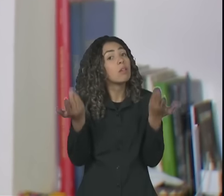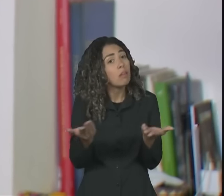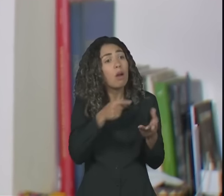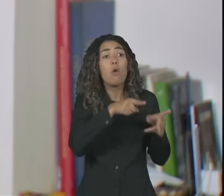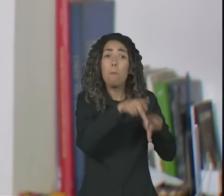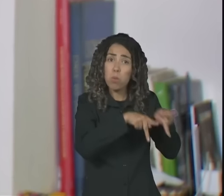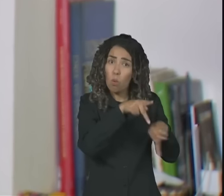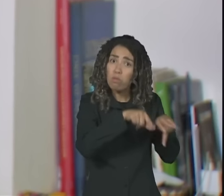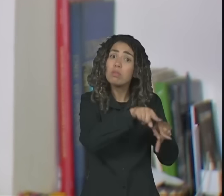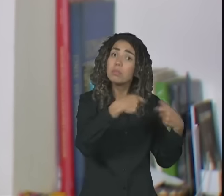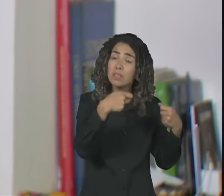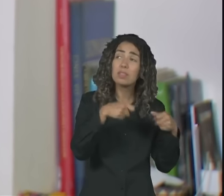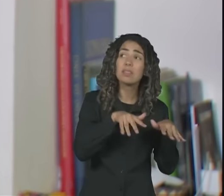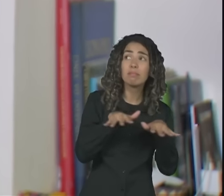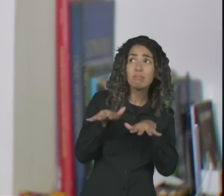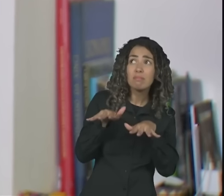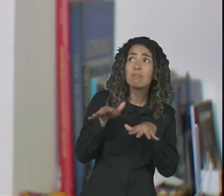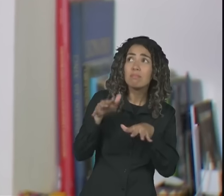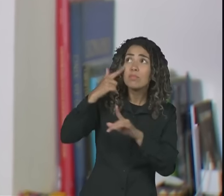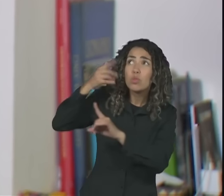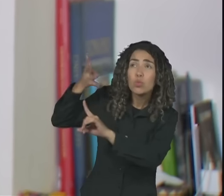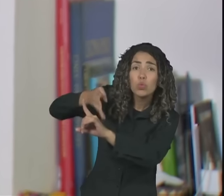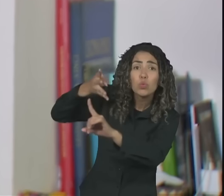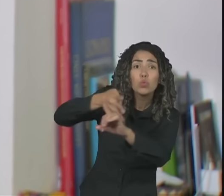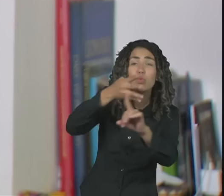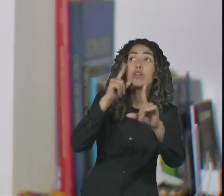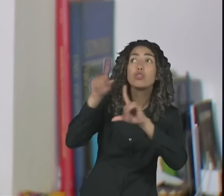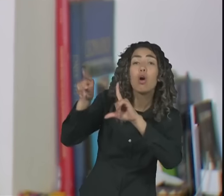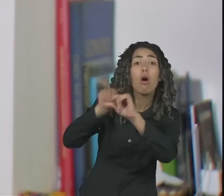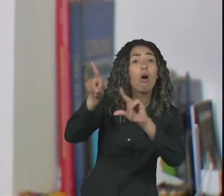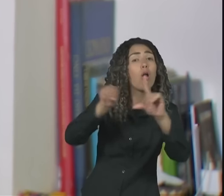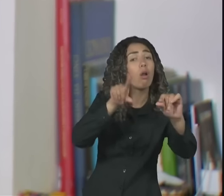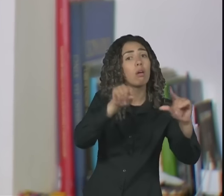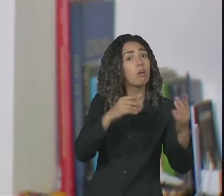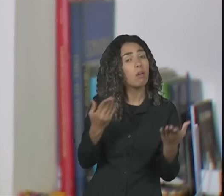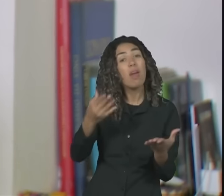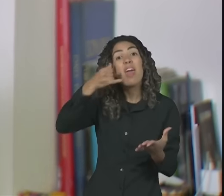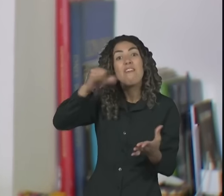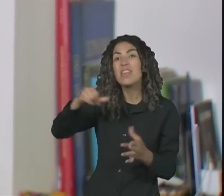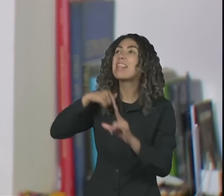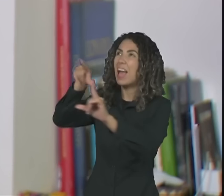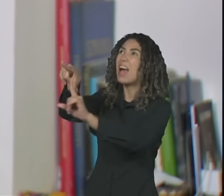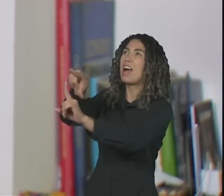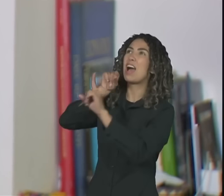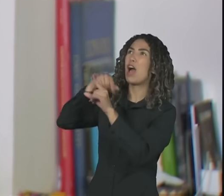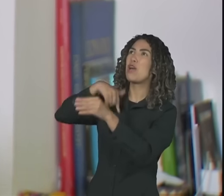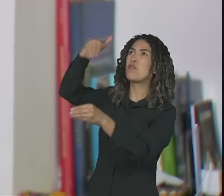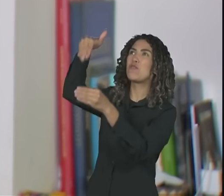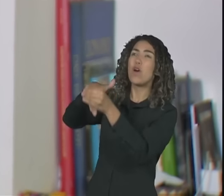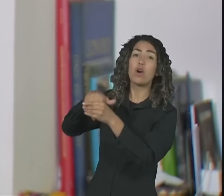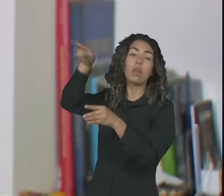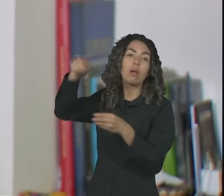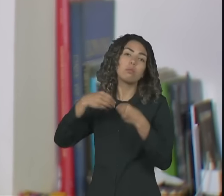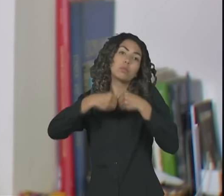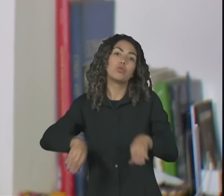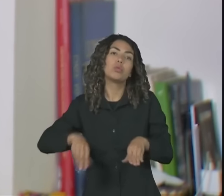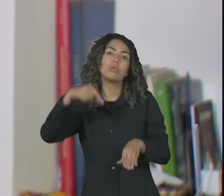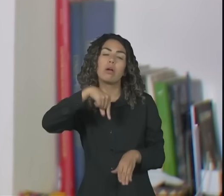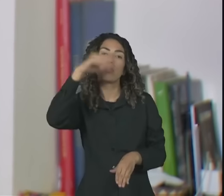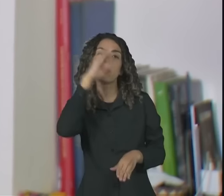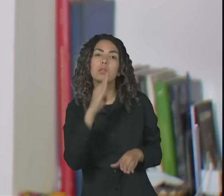os seus representantes, de maneira que esses representantes não sejam ameaça à nossa prosperidade e à